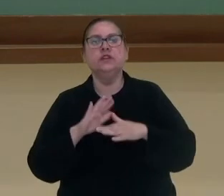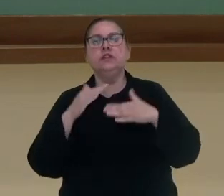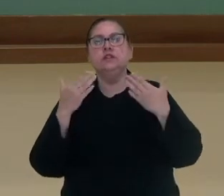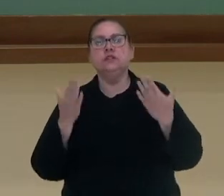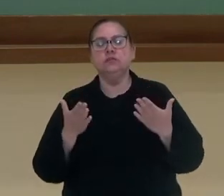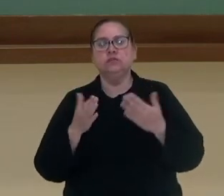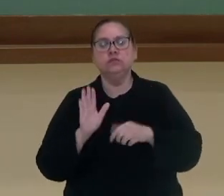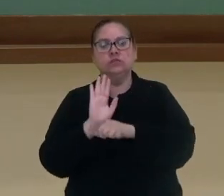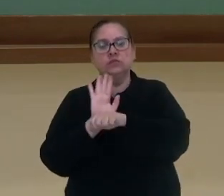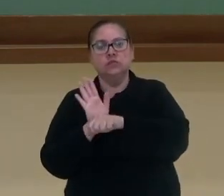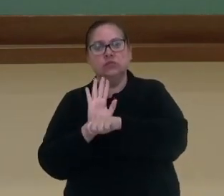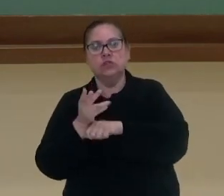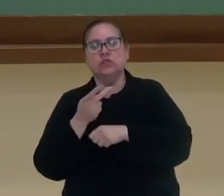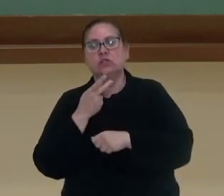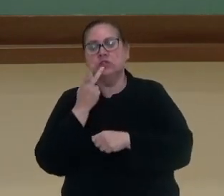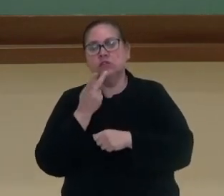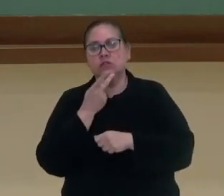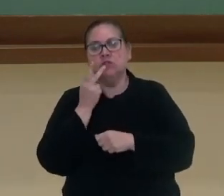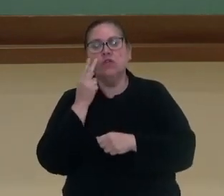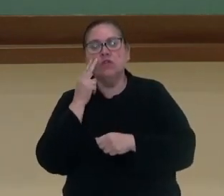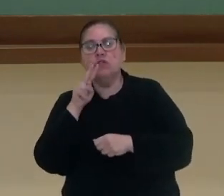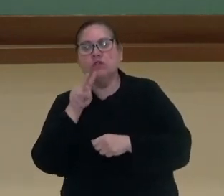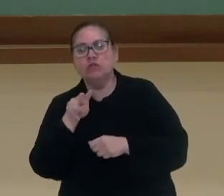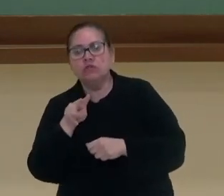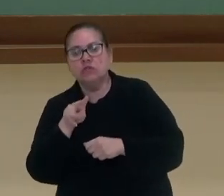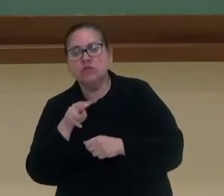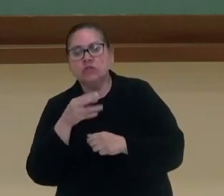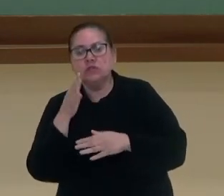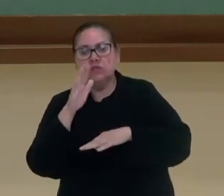Então, nesse vídeo, nós vimos sobre